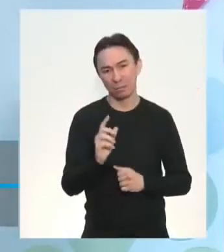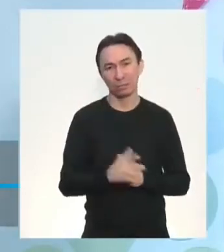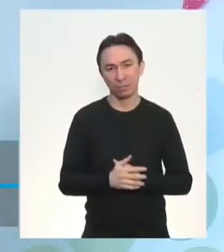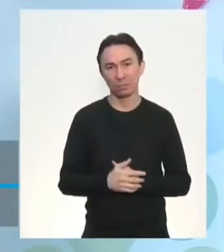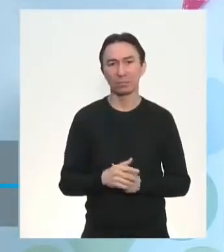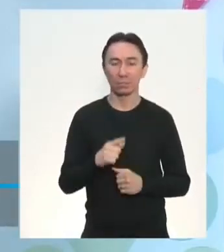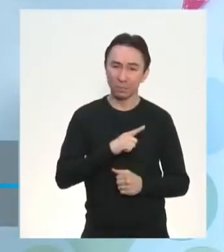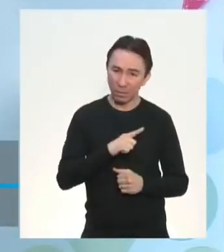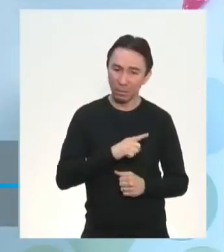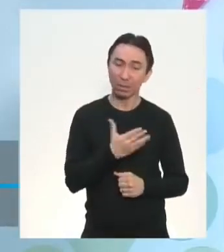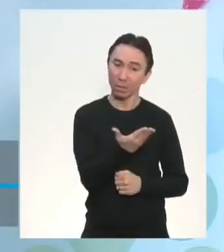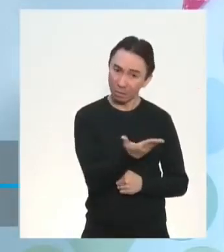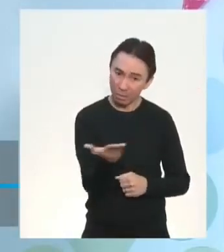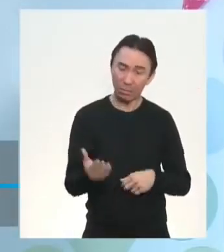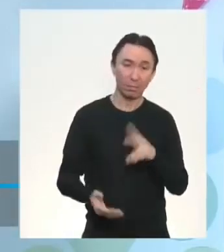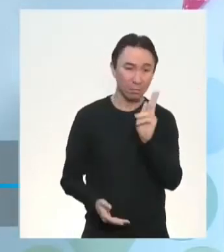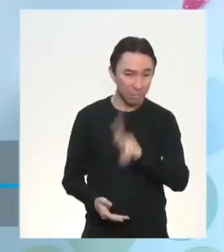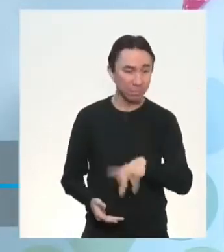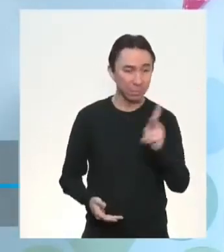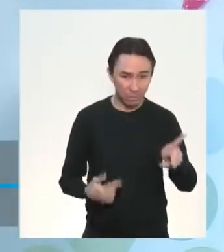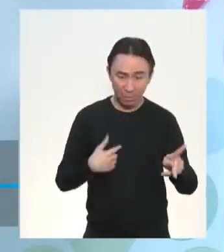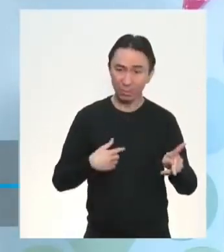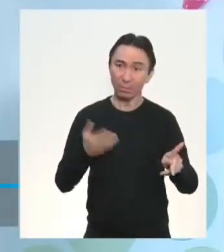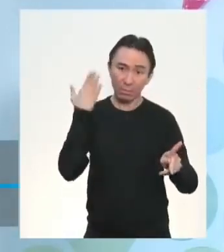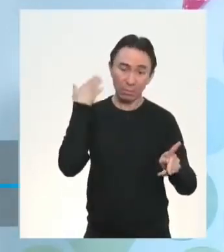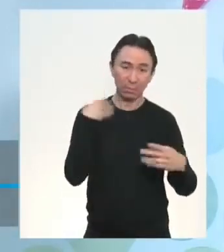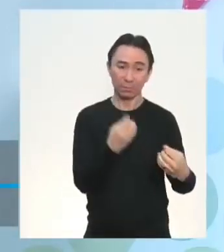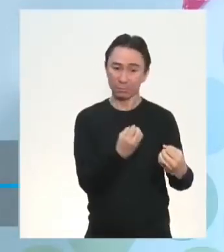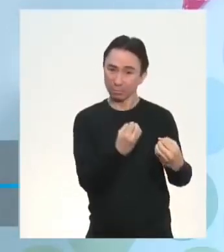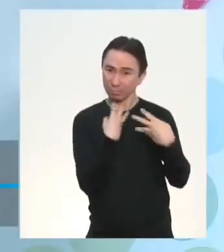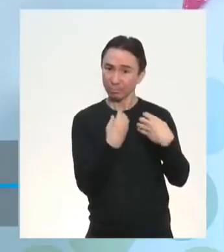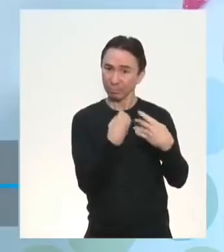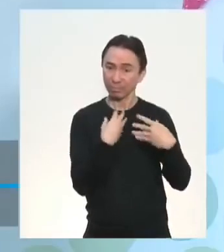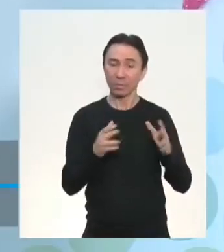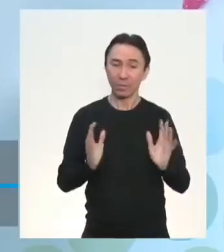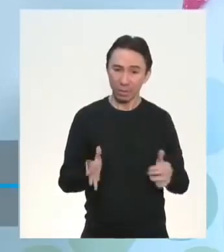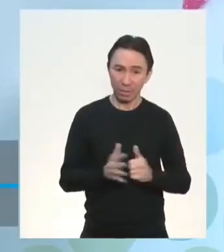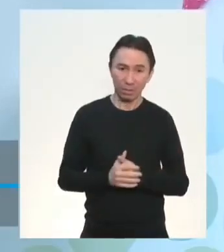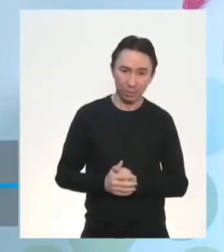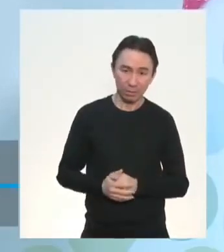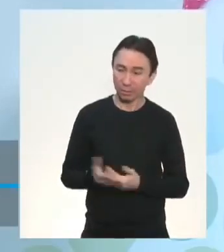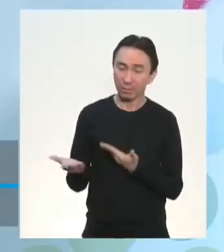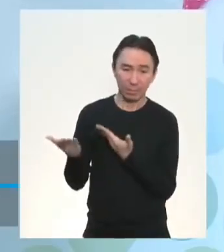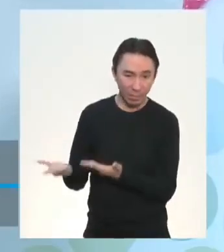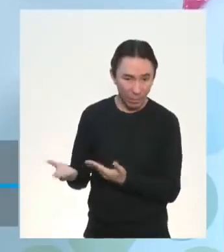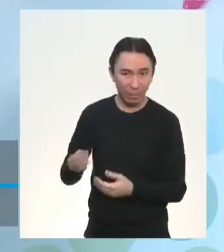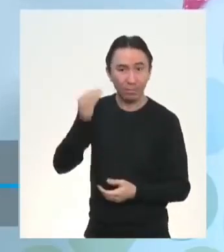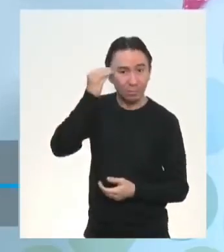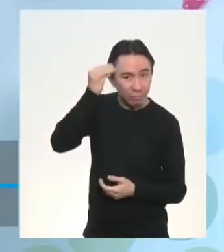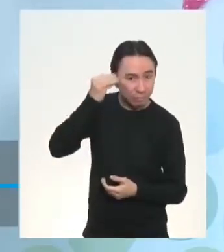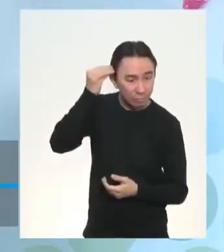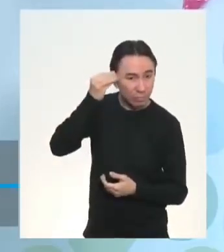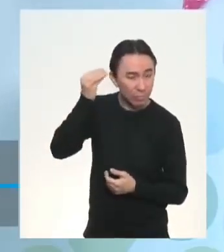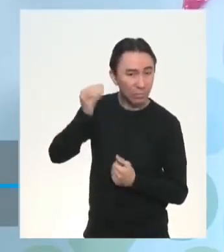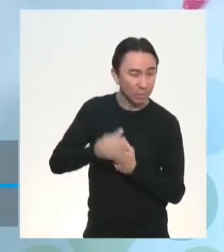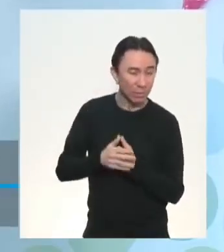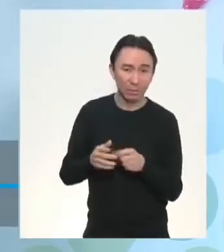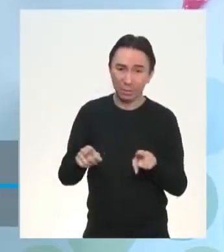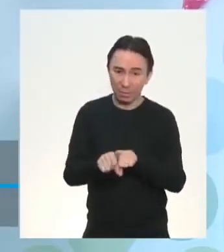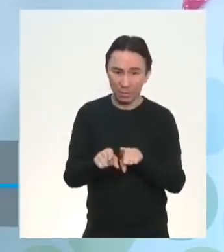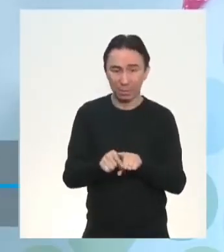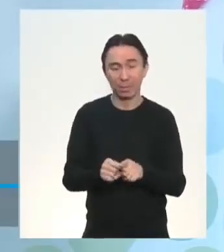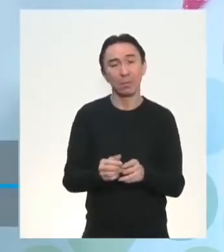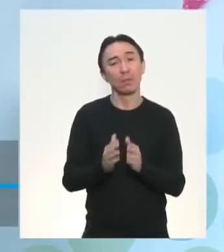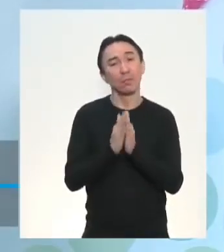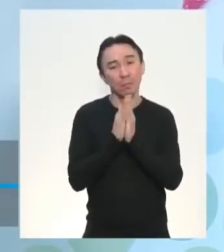meus assistindo essa aula, que eu aprendi muito. A Andréia, como eu já falei aqui, tem uma experiência que eu não tenho. Então, assim, é com carinho mesmo que eu estou pedindo